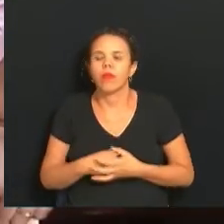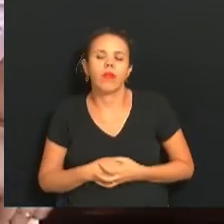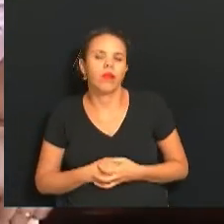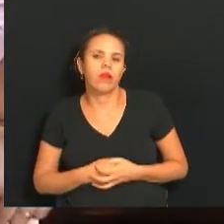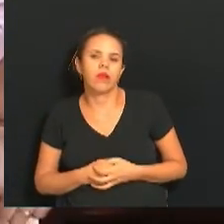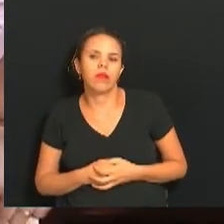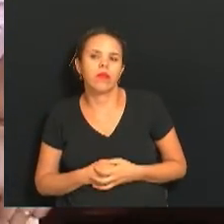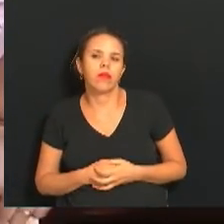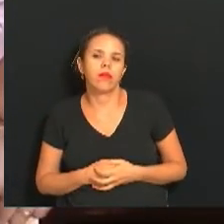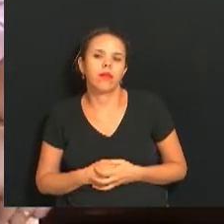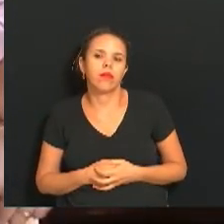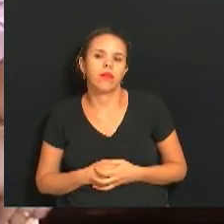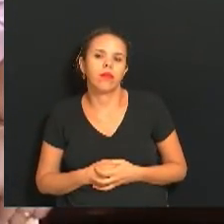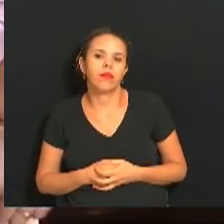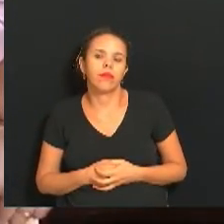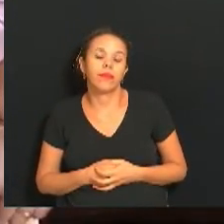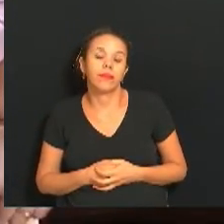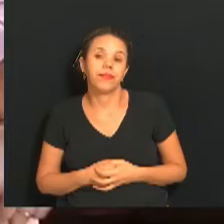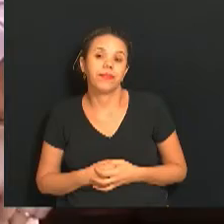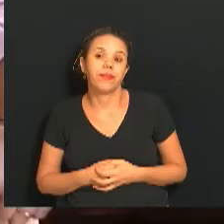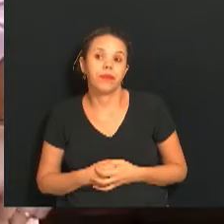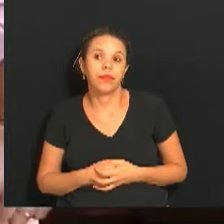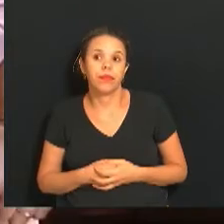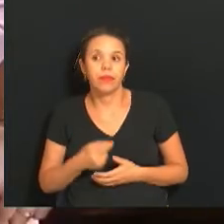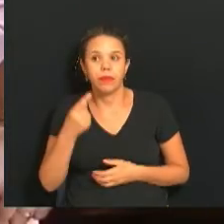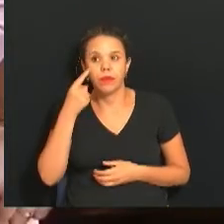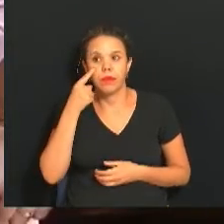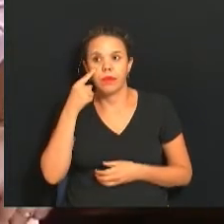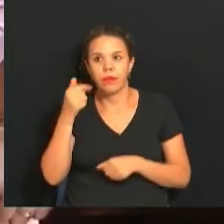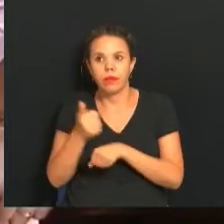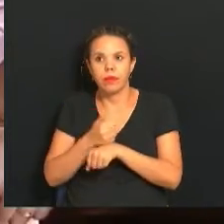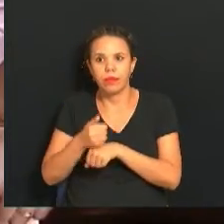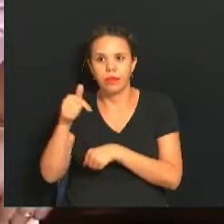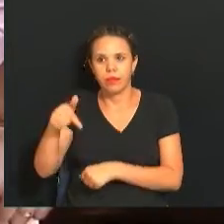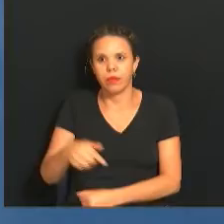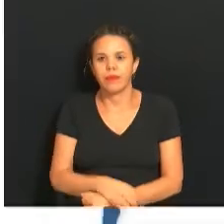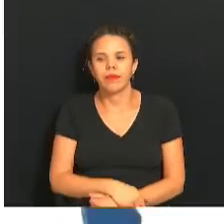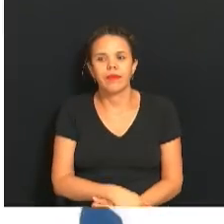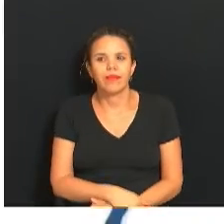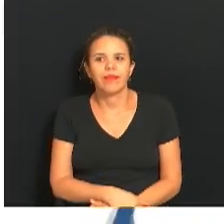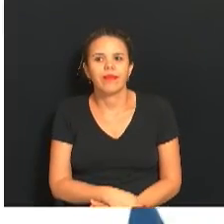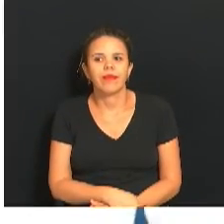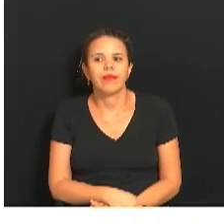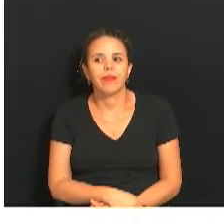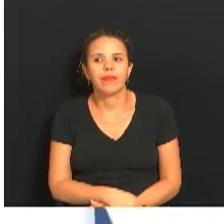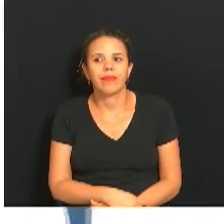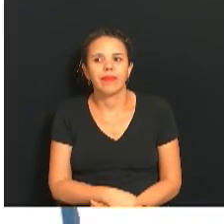André. Obrigada. Bom, pessoal, é isso aí. Já sabe, né? Se liga na profissão.